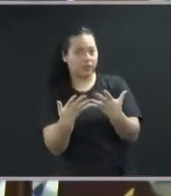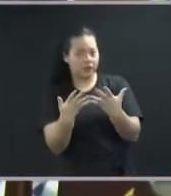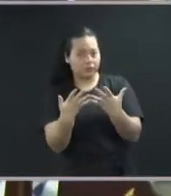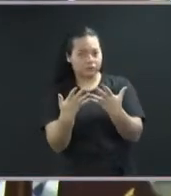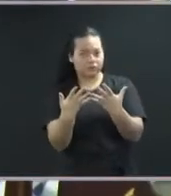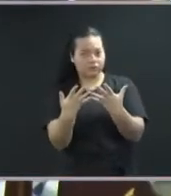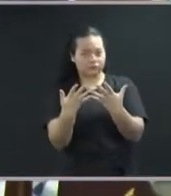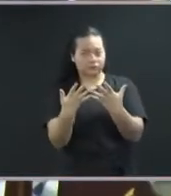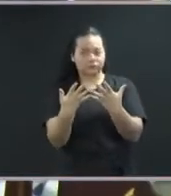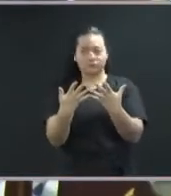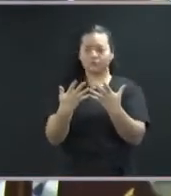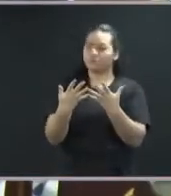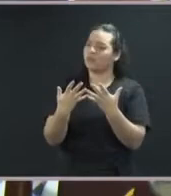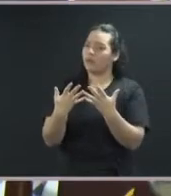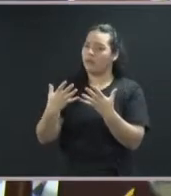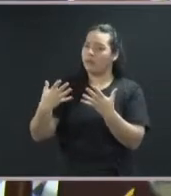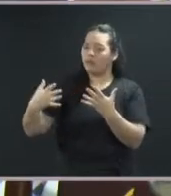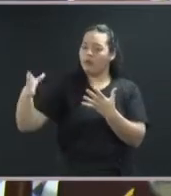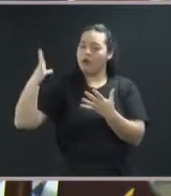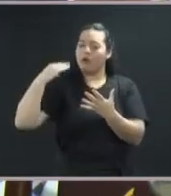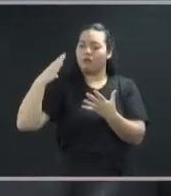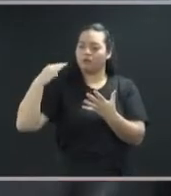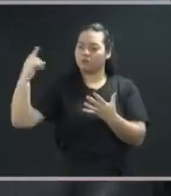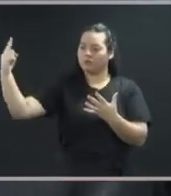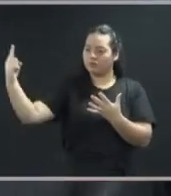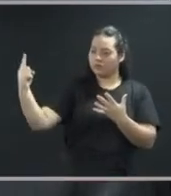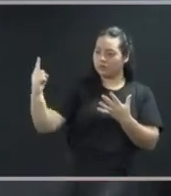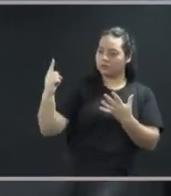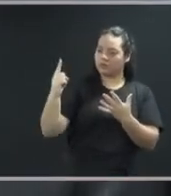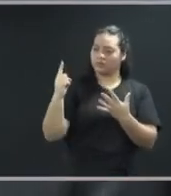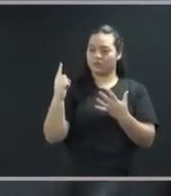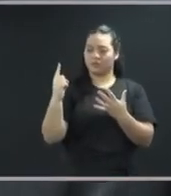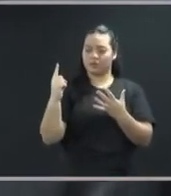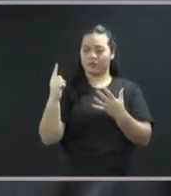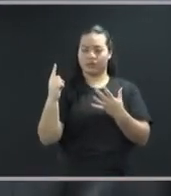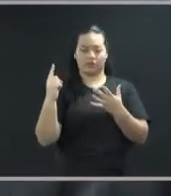Você gostaria de hospedar anjo na sua casa?